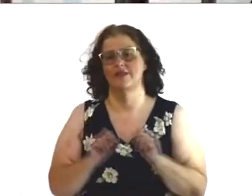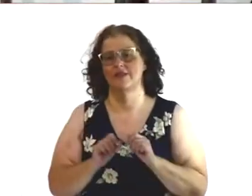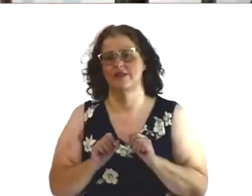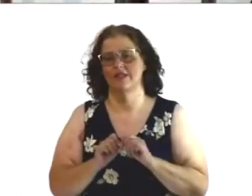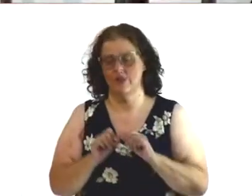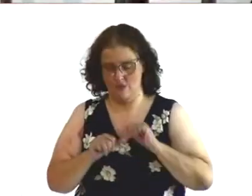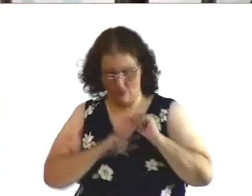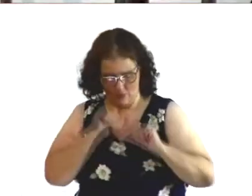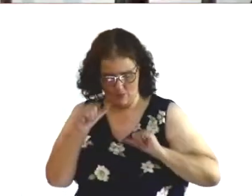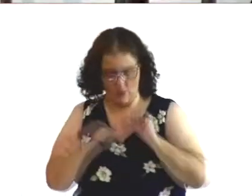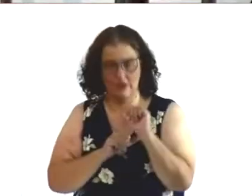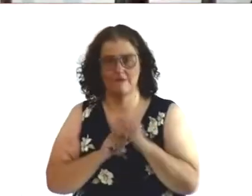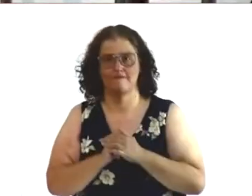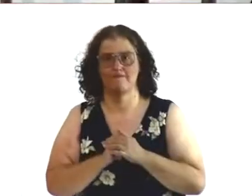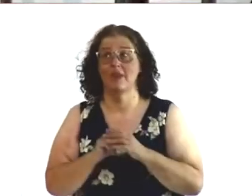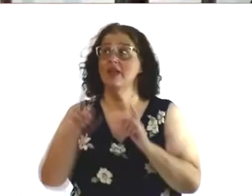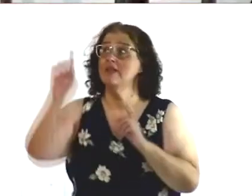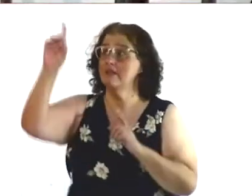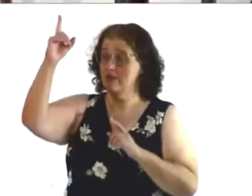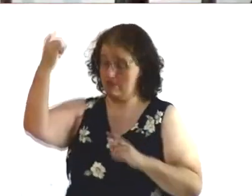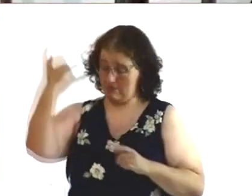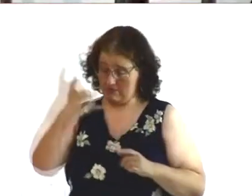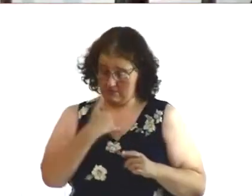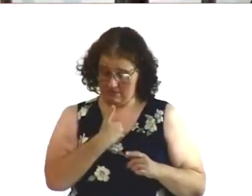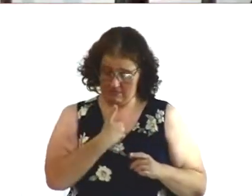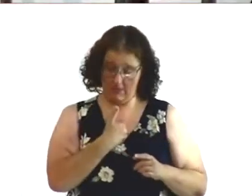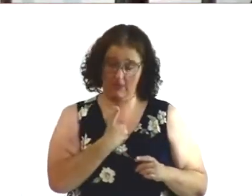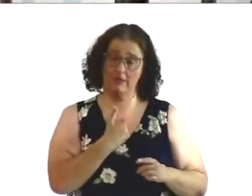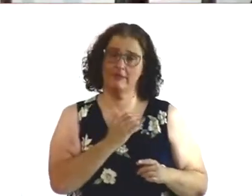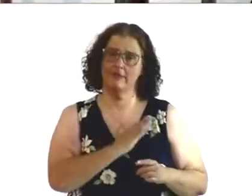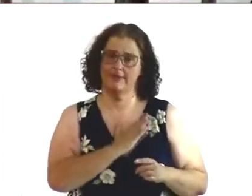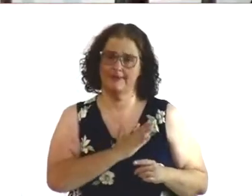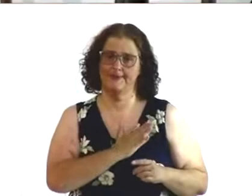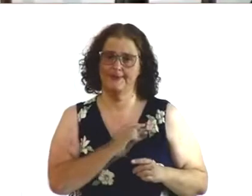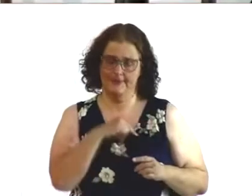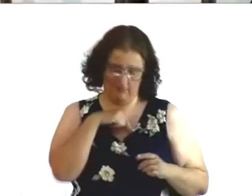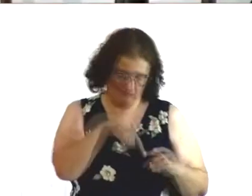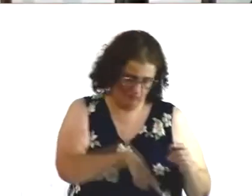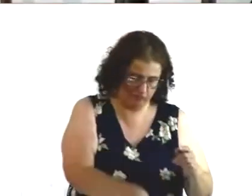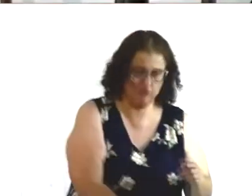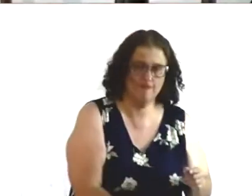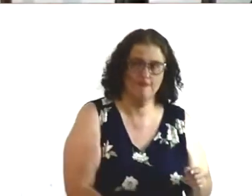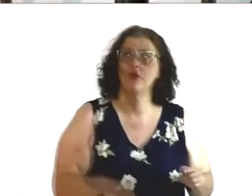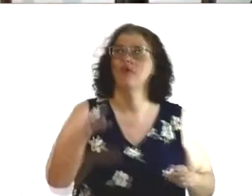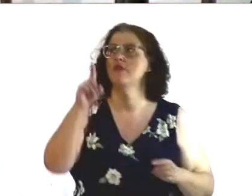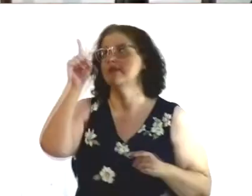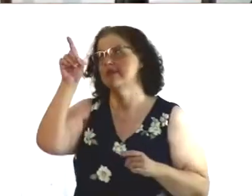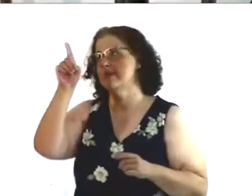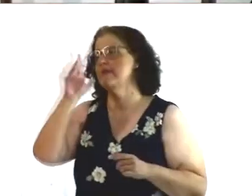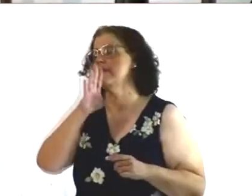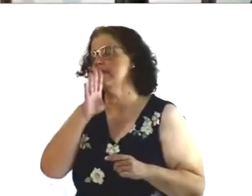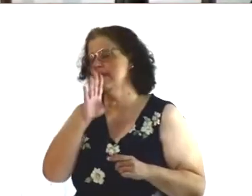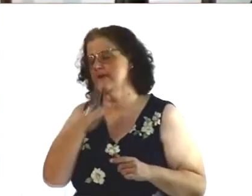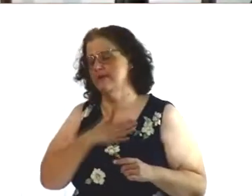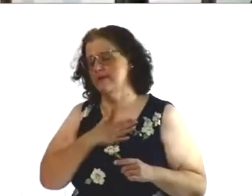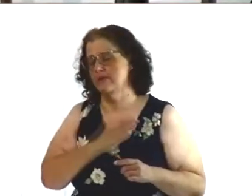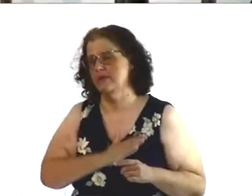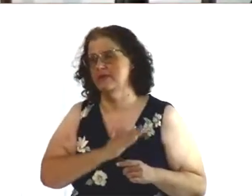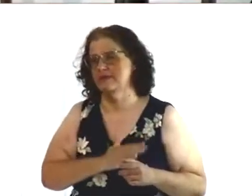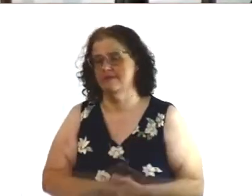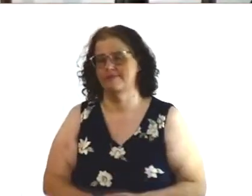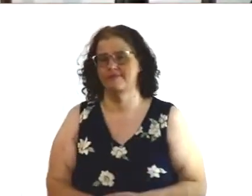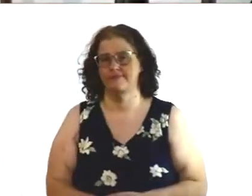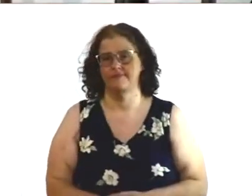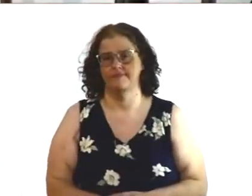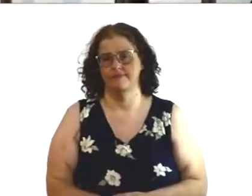vê, Deus sonda os corações, tu que me sondas e me conheces, tu, é Ele, e você